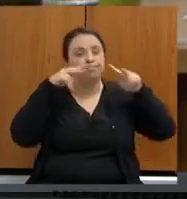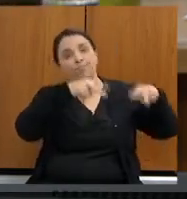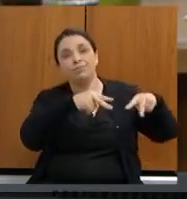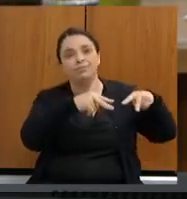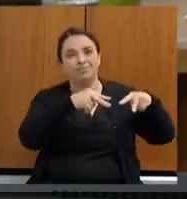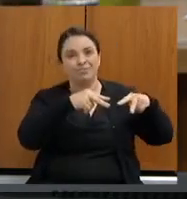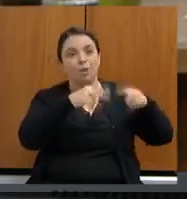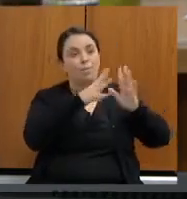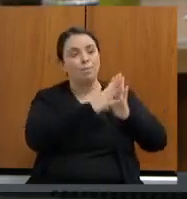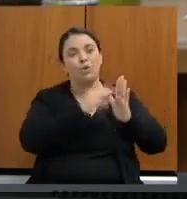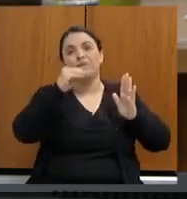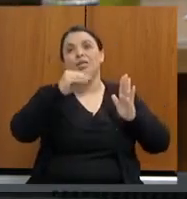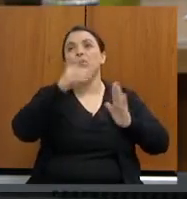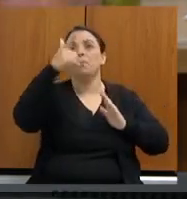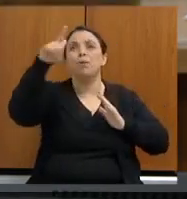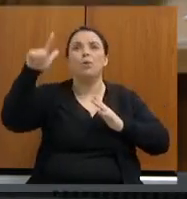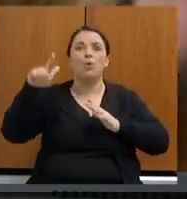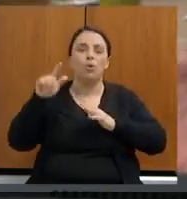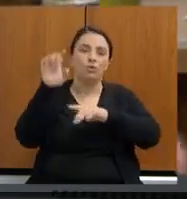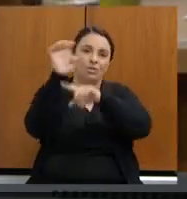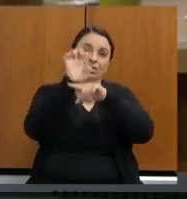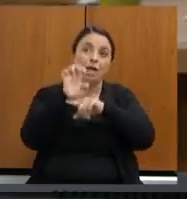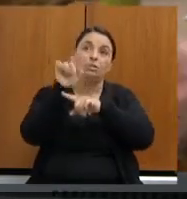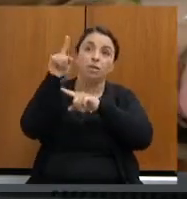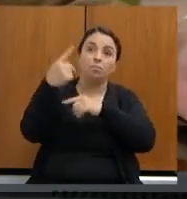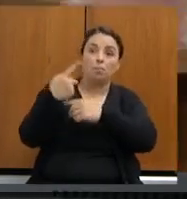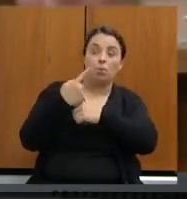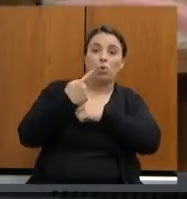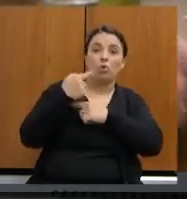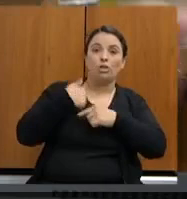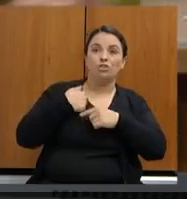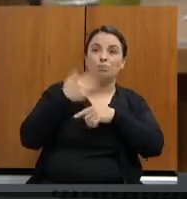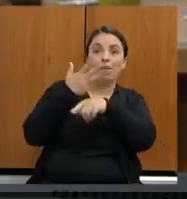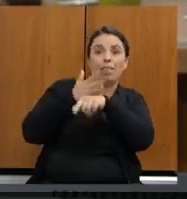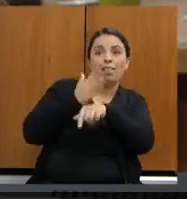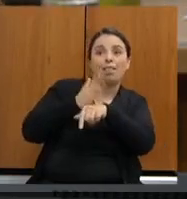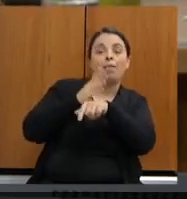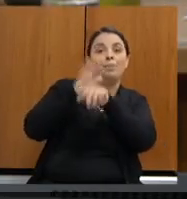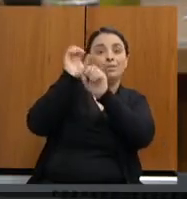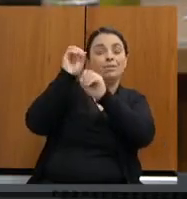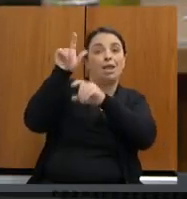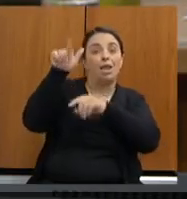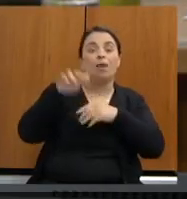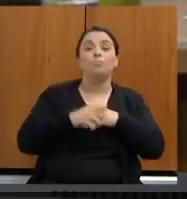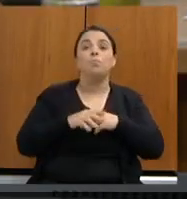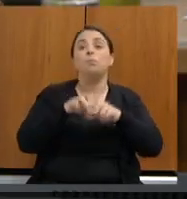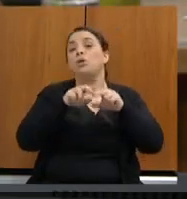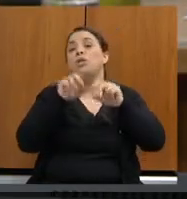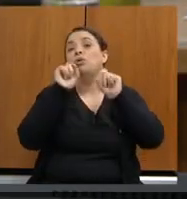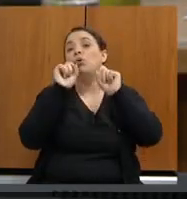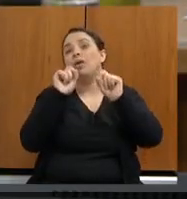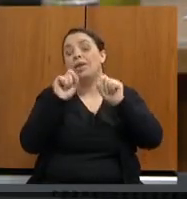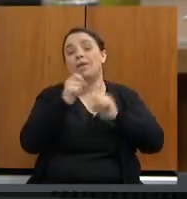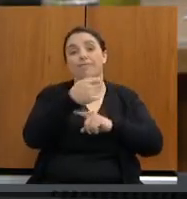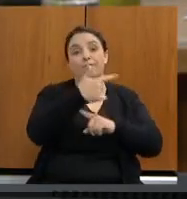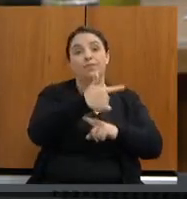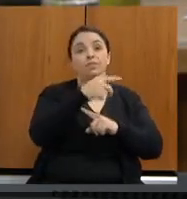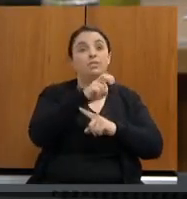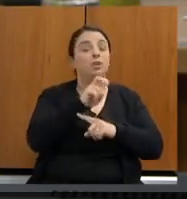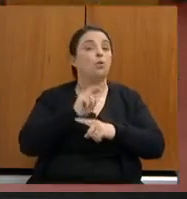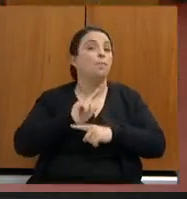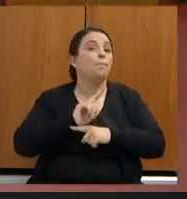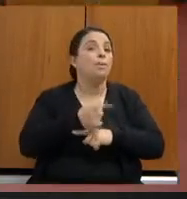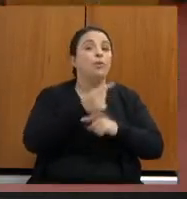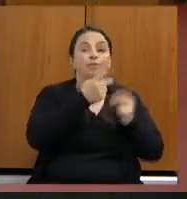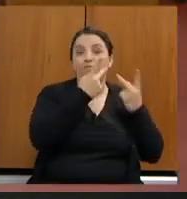vem vários estados menos procurar a gente participar aqui assim impostos é por causa disso aqui ó 25.000 visitas realizadas